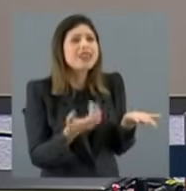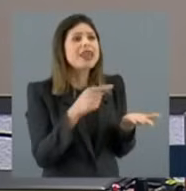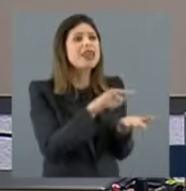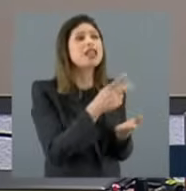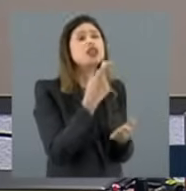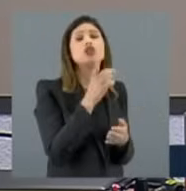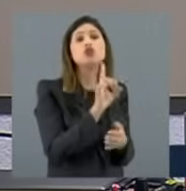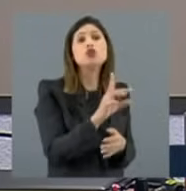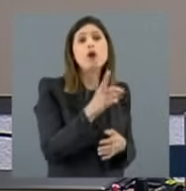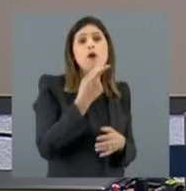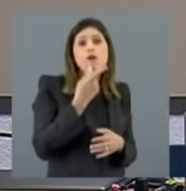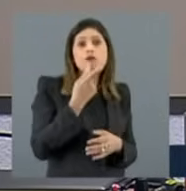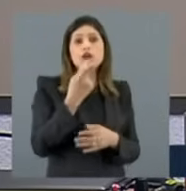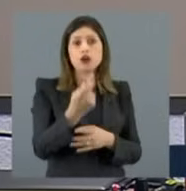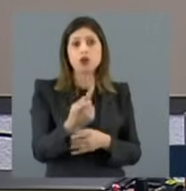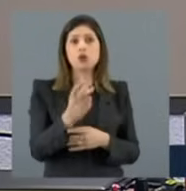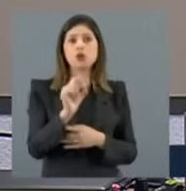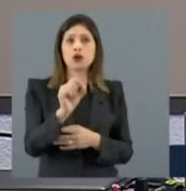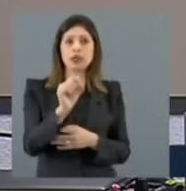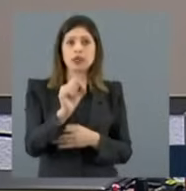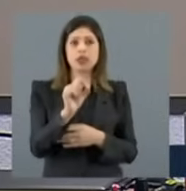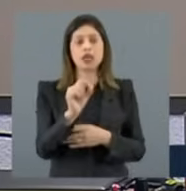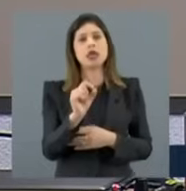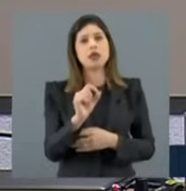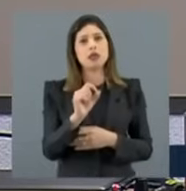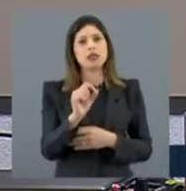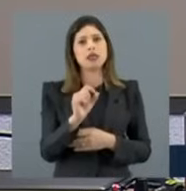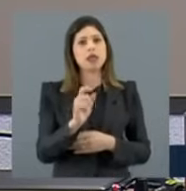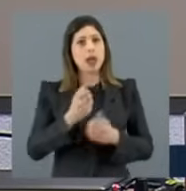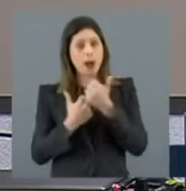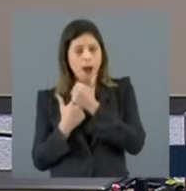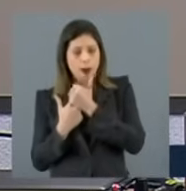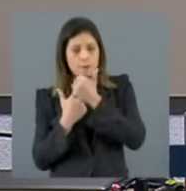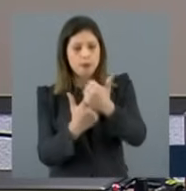simpatia pelas pessoas que protestavam no 8 de janeiro.